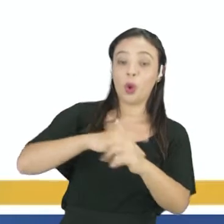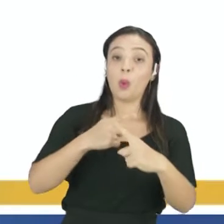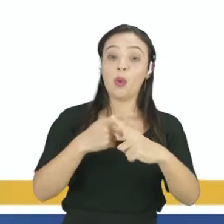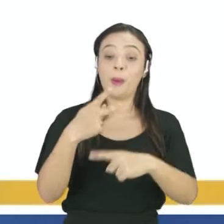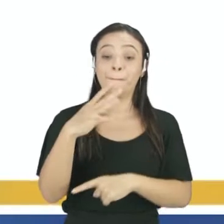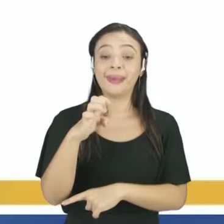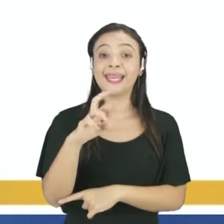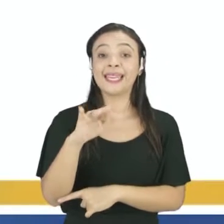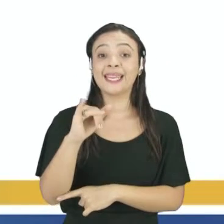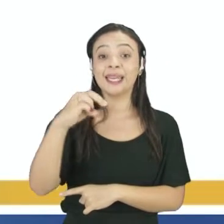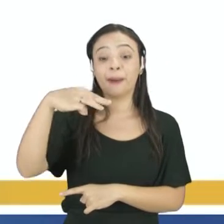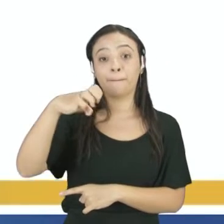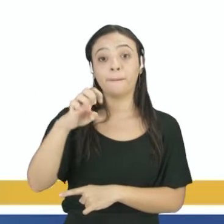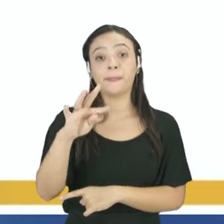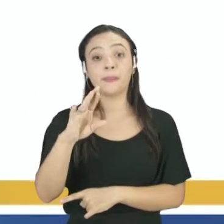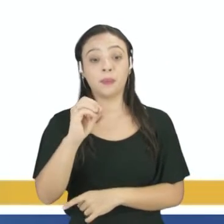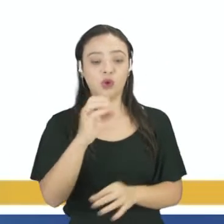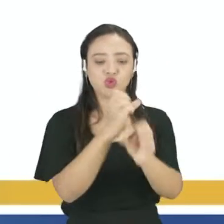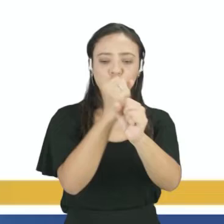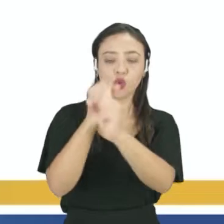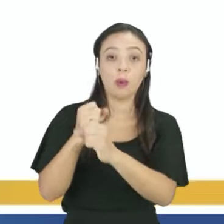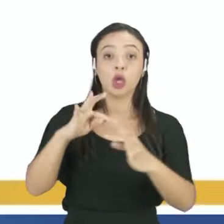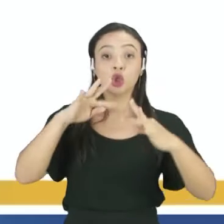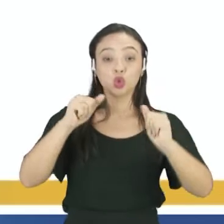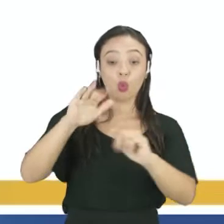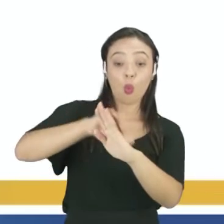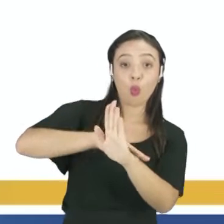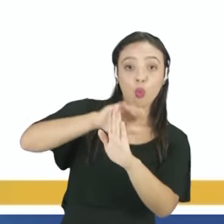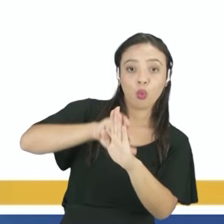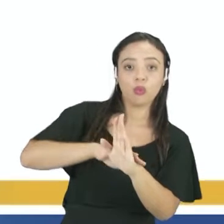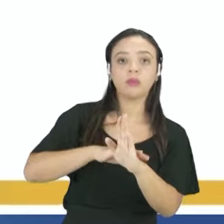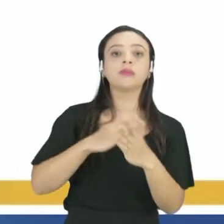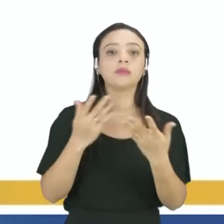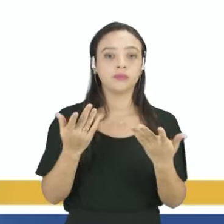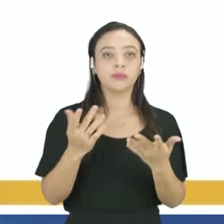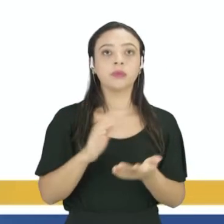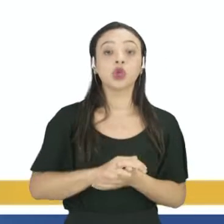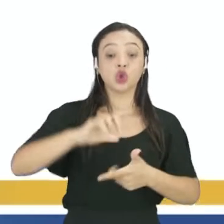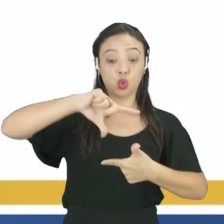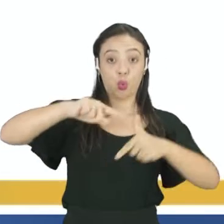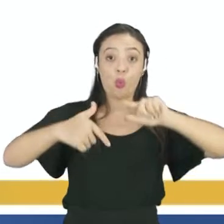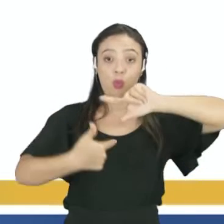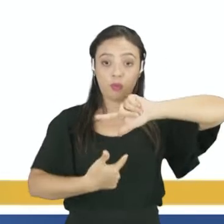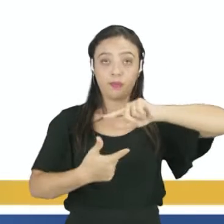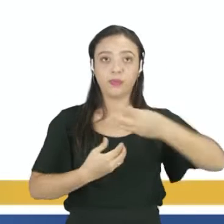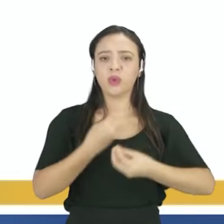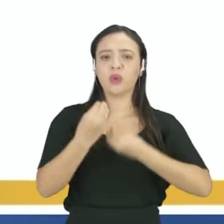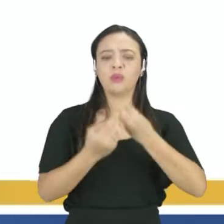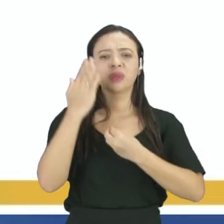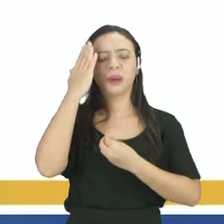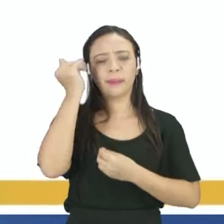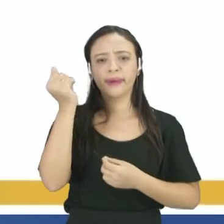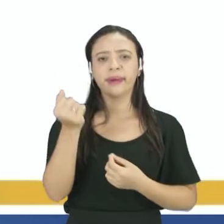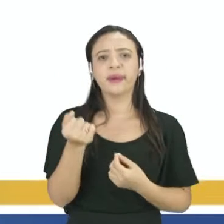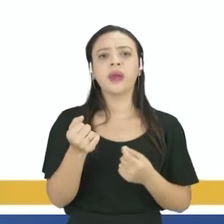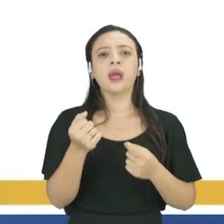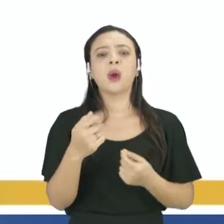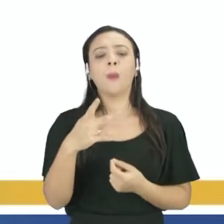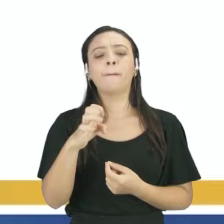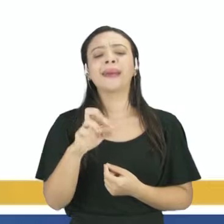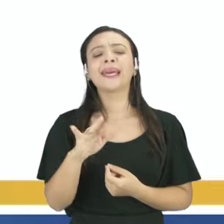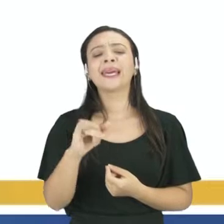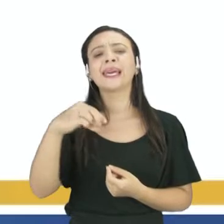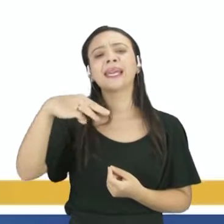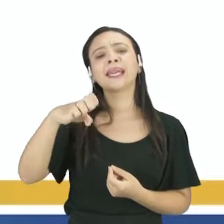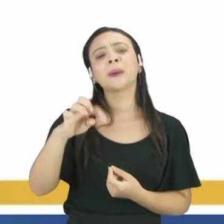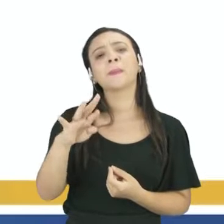das medidas, né, dos lados de uma figura. Então, gente, ó, como é que eu calculo o perímetro de um quadrado? Lado, mais